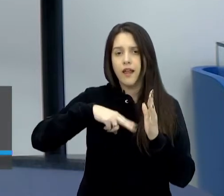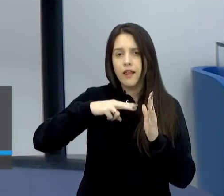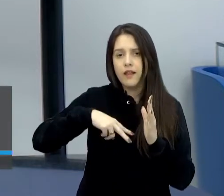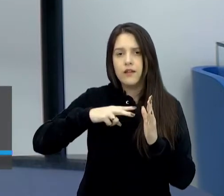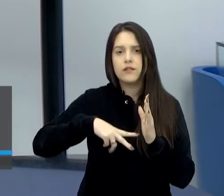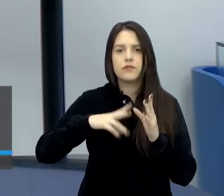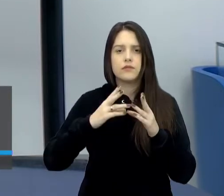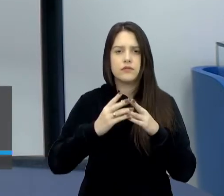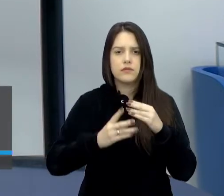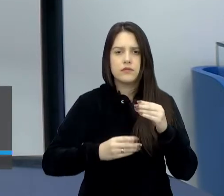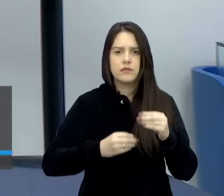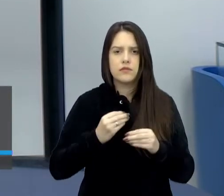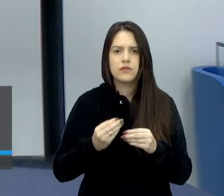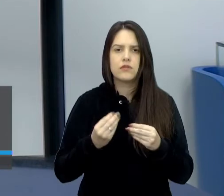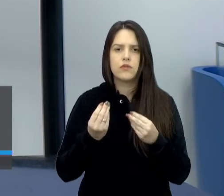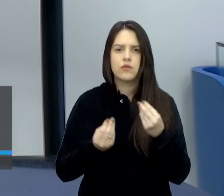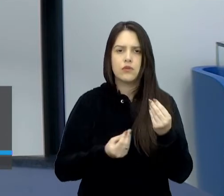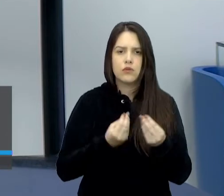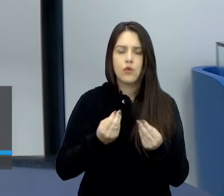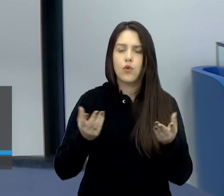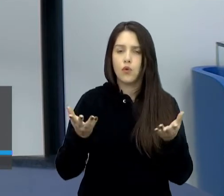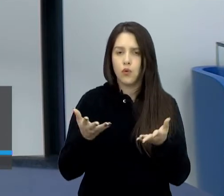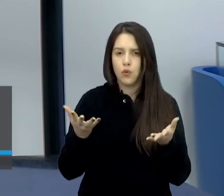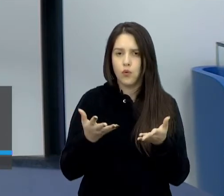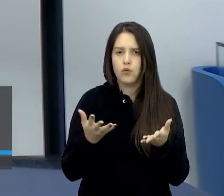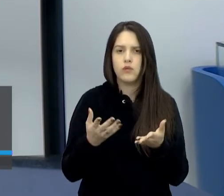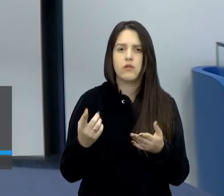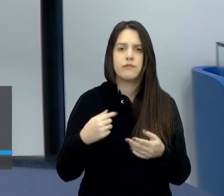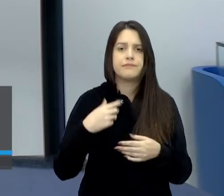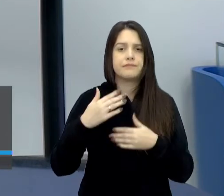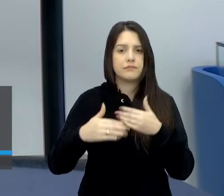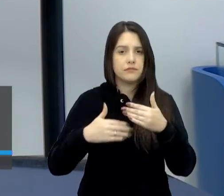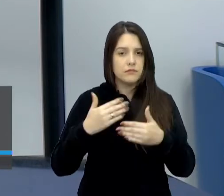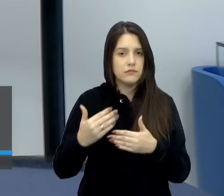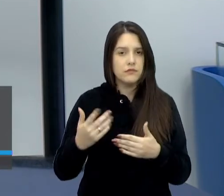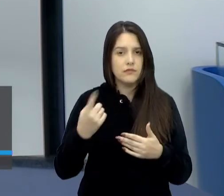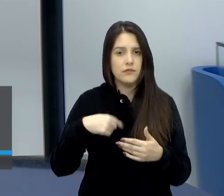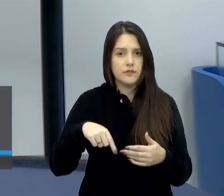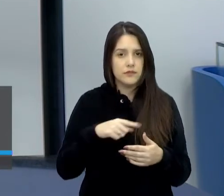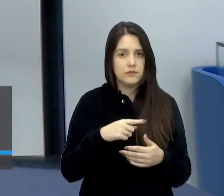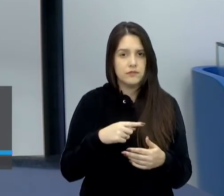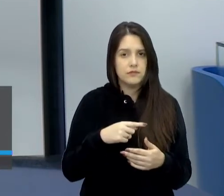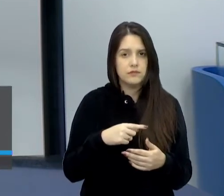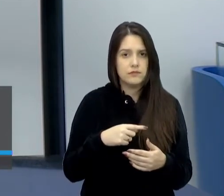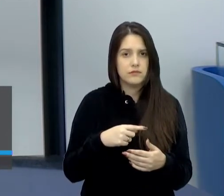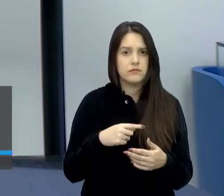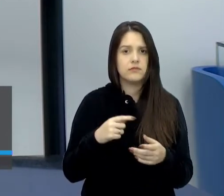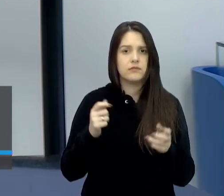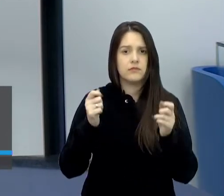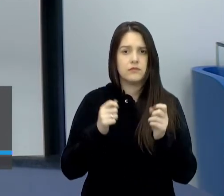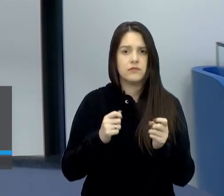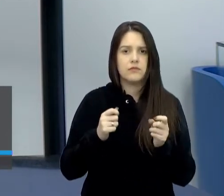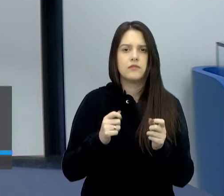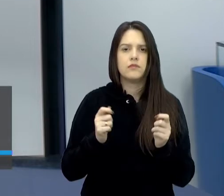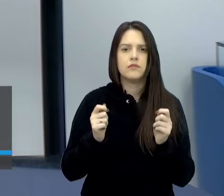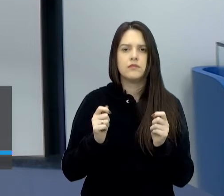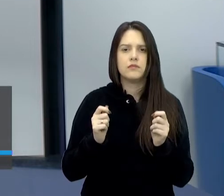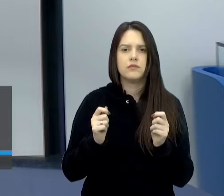de como se lê aí um boleto hoje. E ainda nós vamos levantar hipóteses